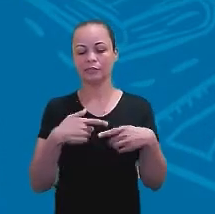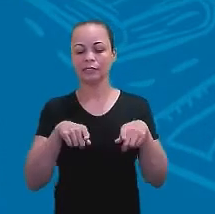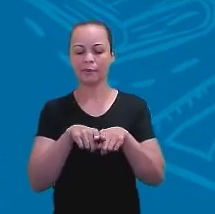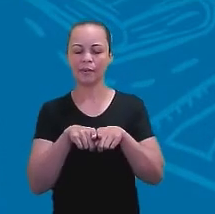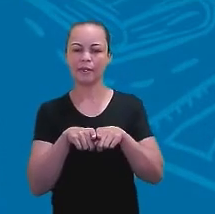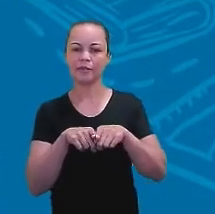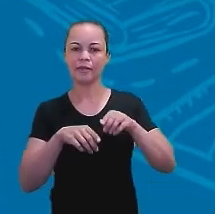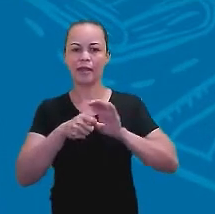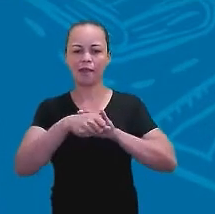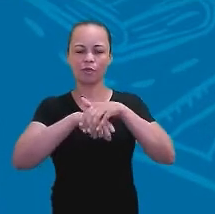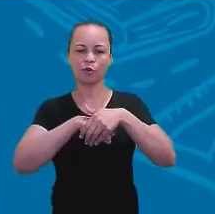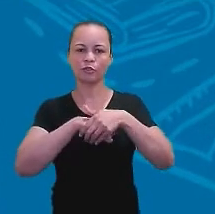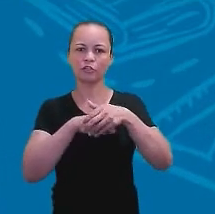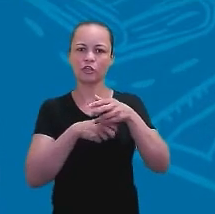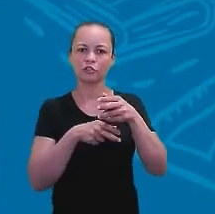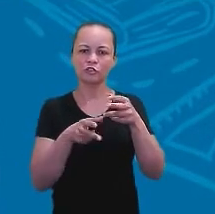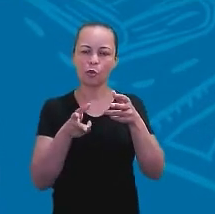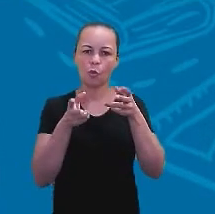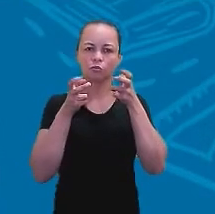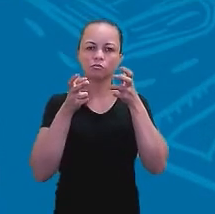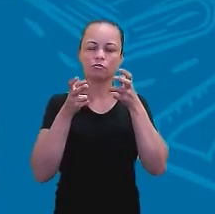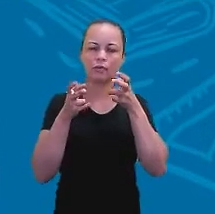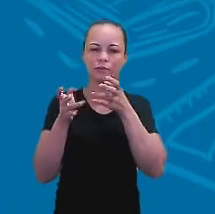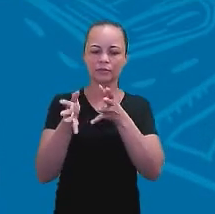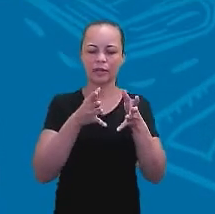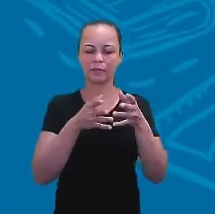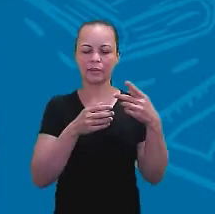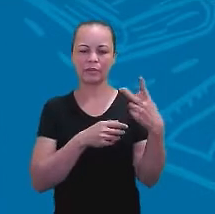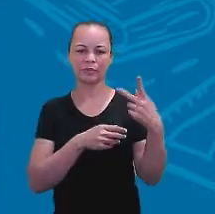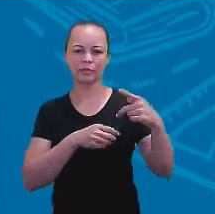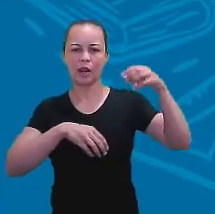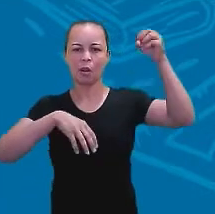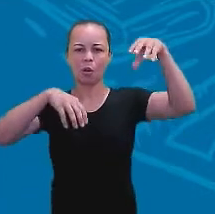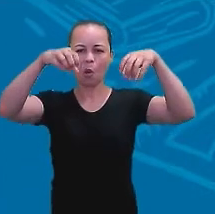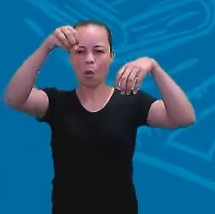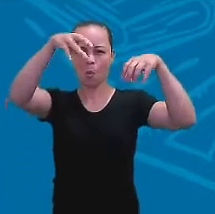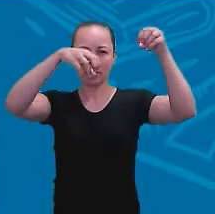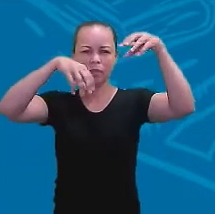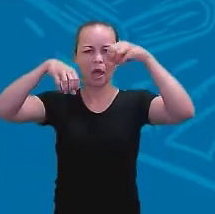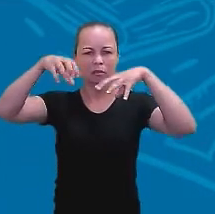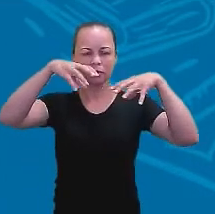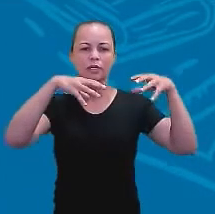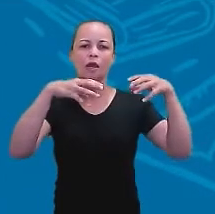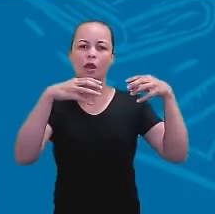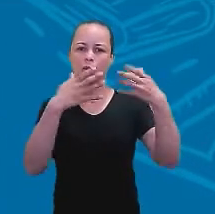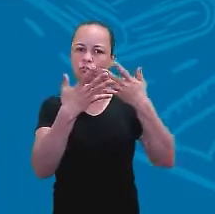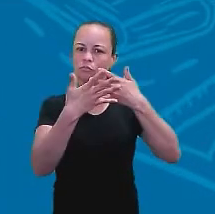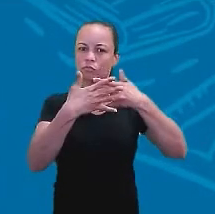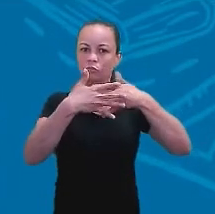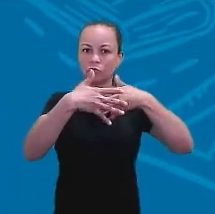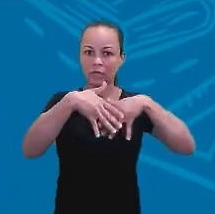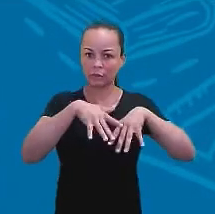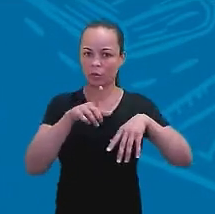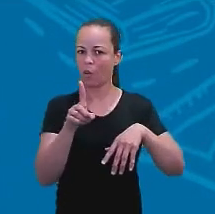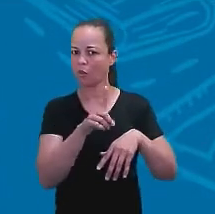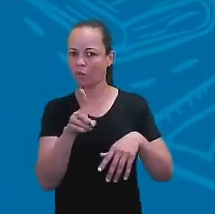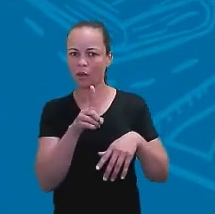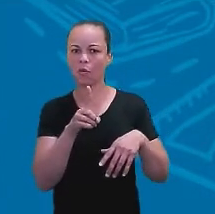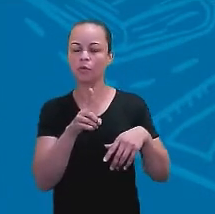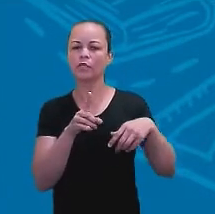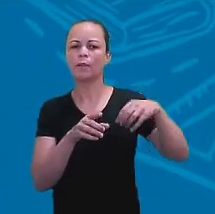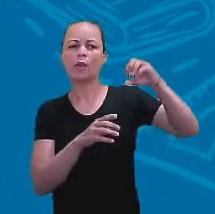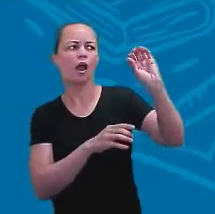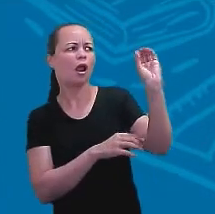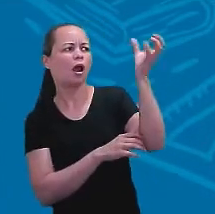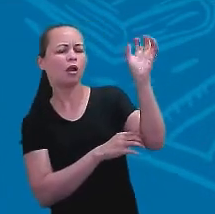consegue, né, ter essa evidência de toda essa iluminação artificial, né, tida por essas lâmpadas, né,